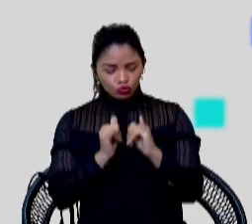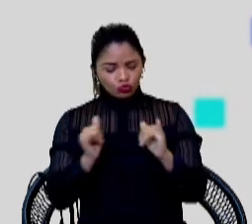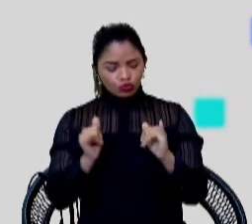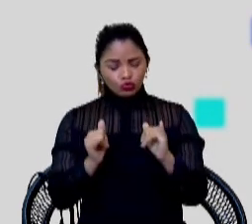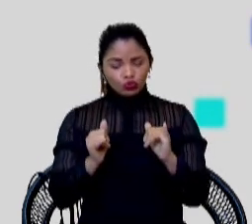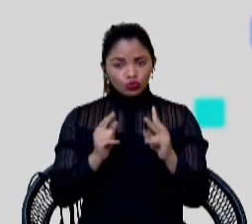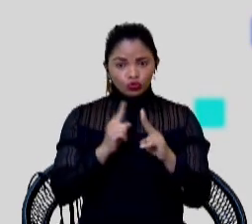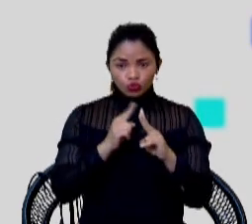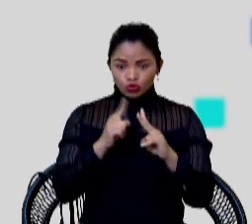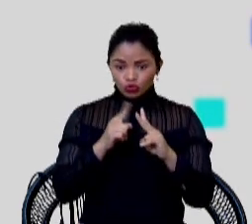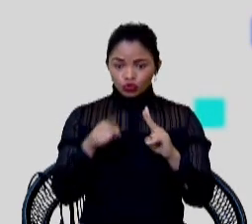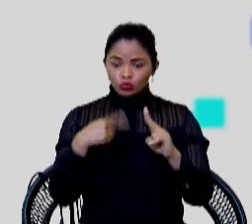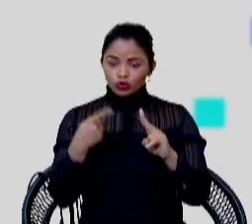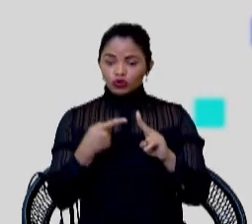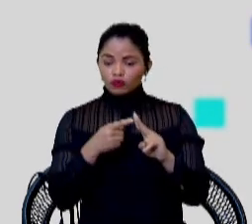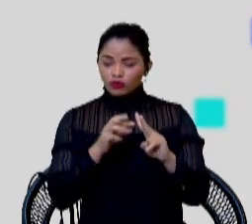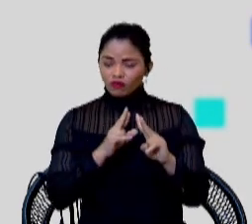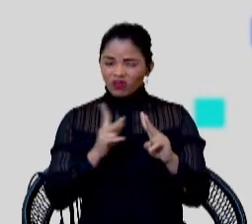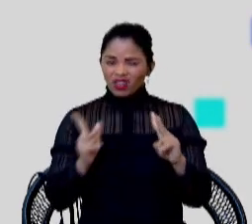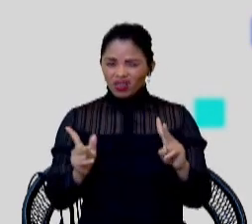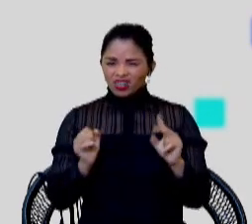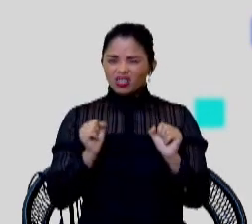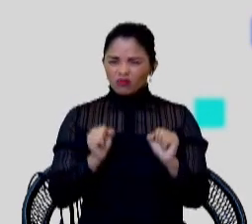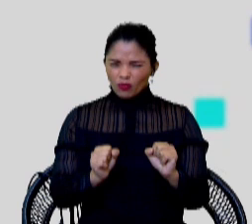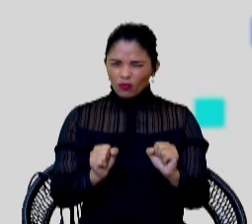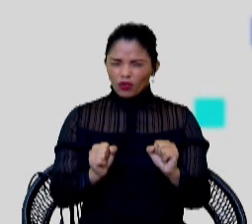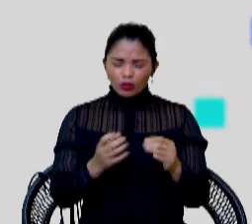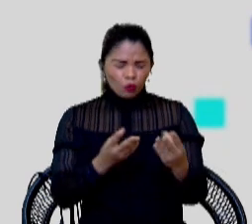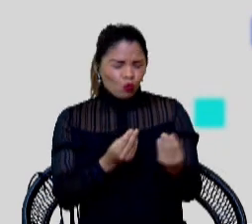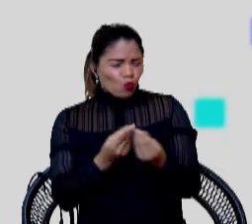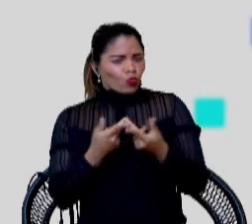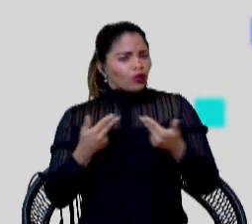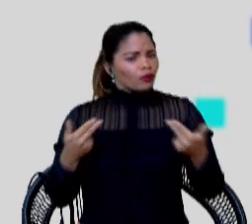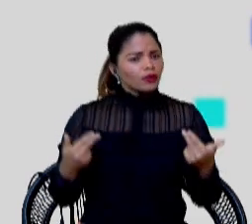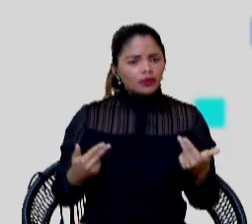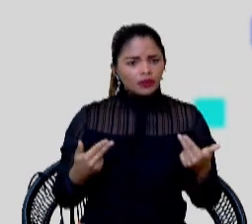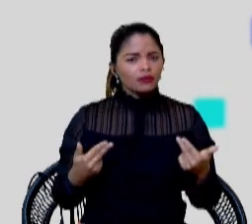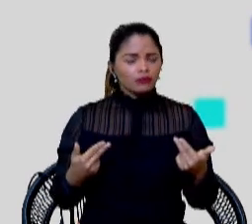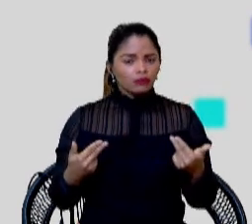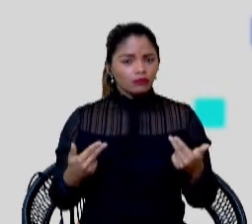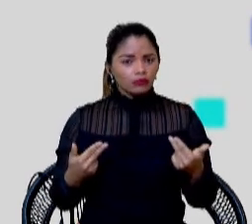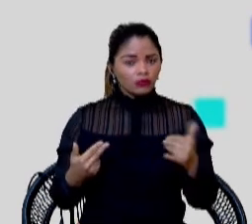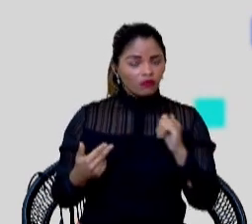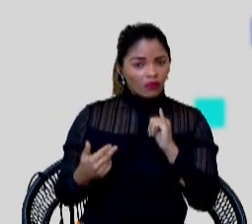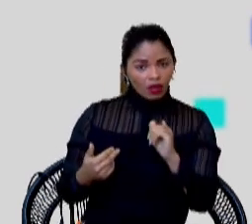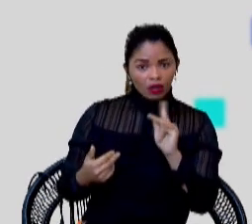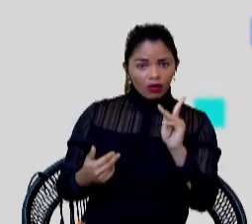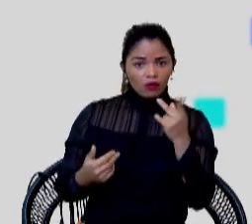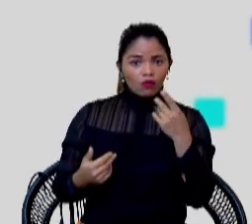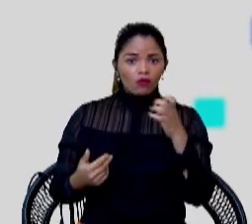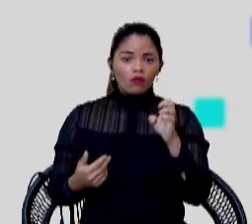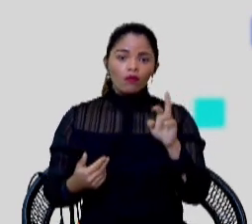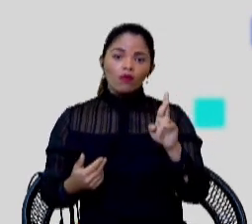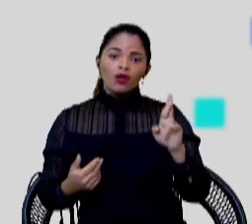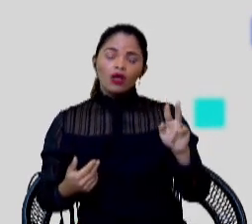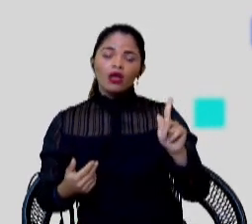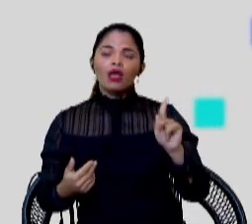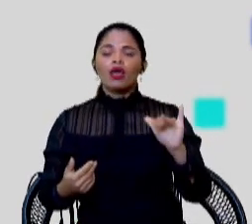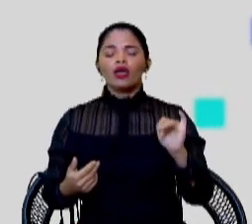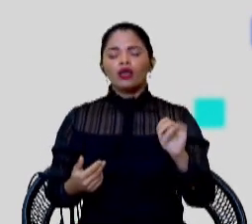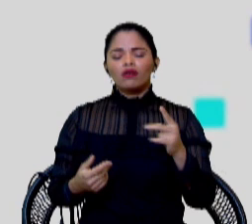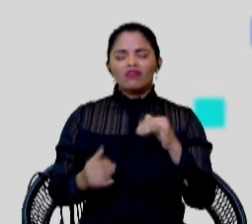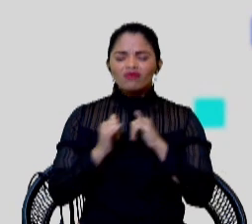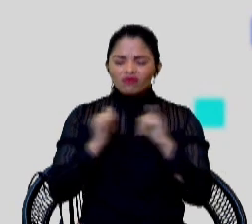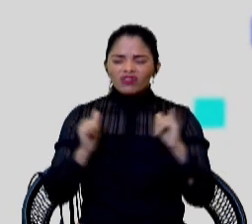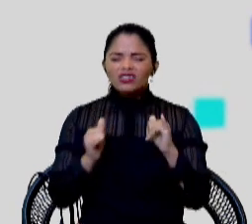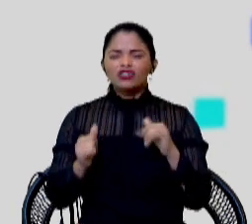e a mesma segmentação? Eu não vou estar tendo uma sobreposição? Eu não vou estar falando com o Henrique, por exemplo, duas vezes? Não.